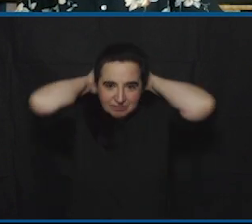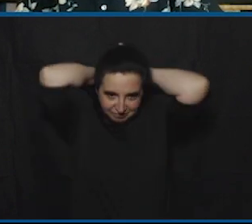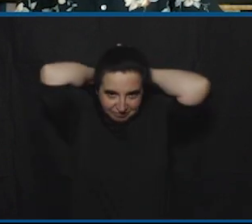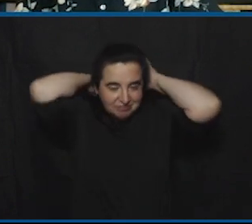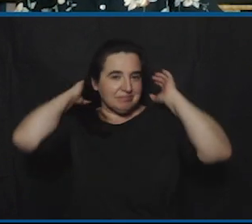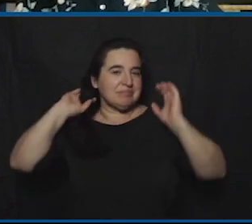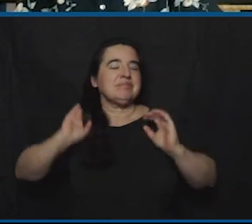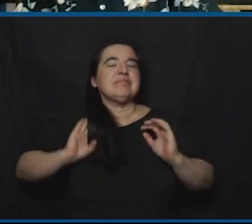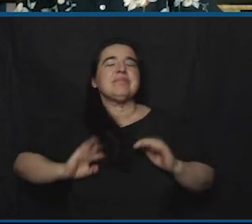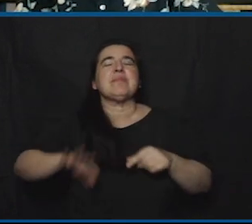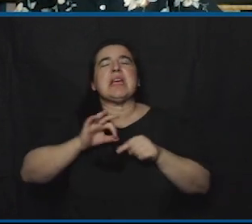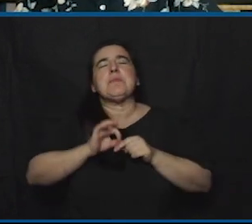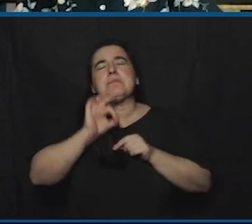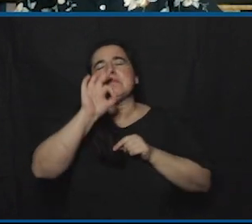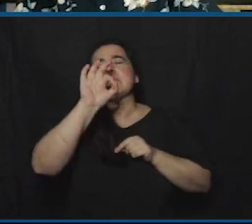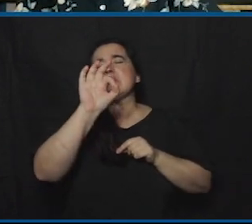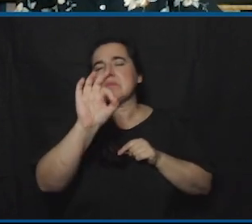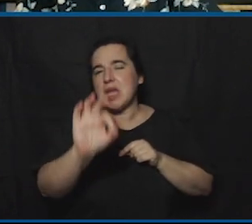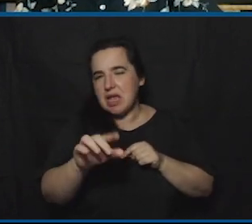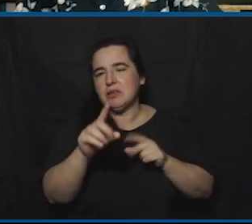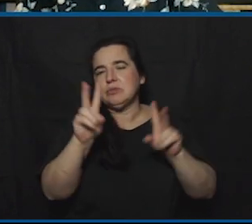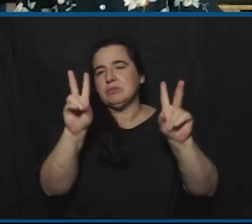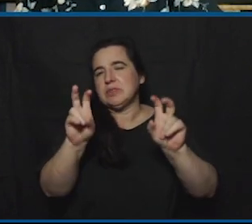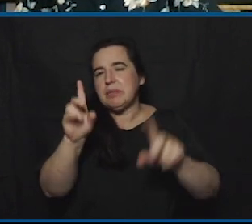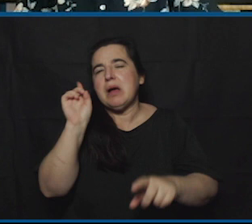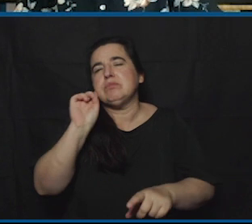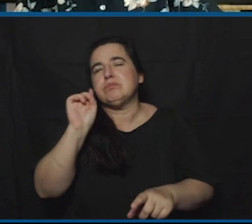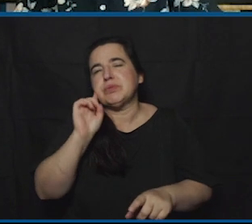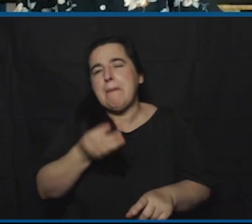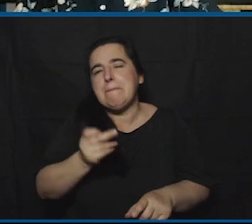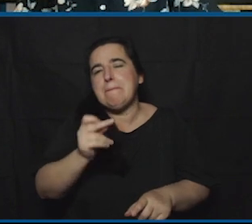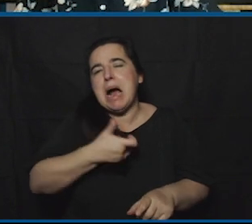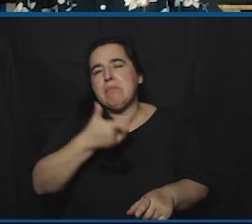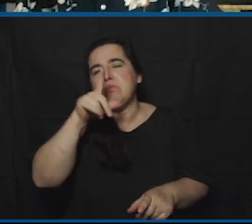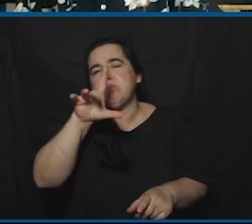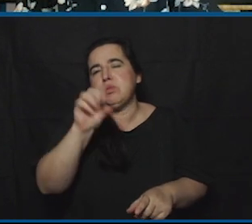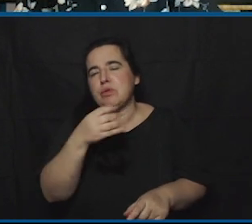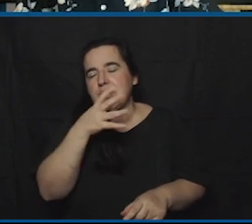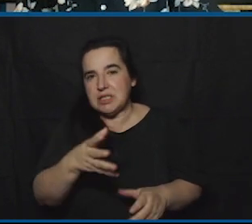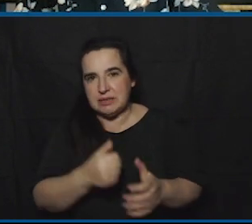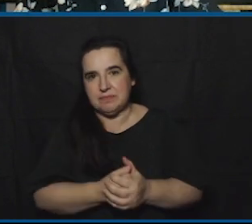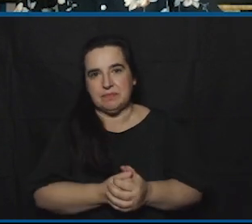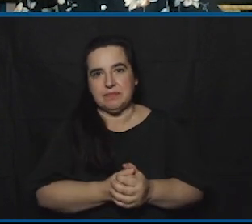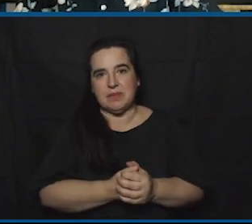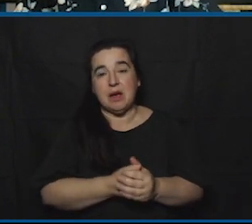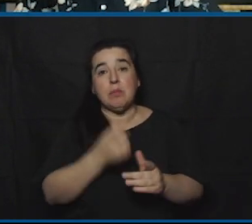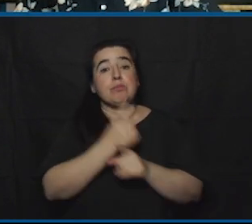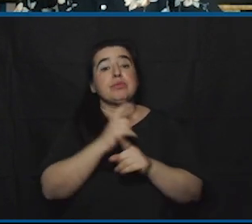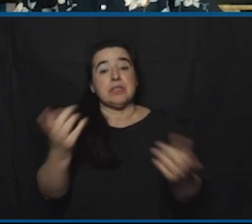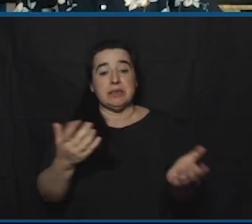Eu acrescentaria alguma coisa importantíssima a isso que o Pablo acabou de referir,